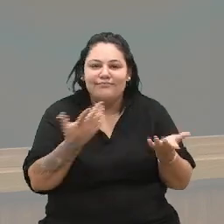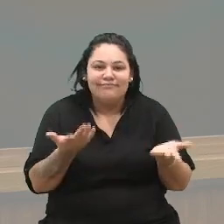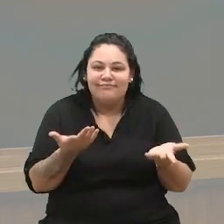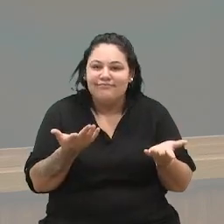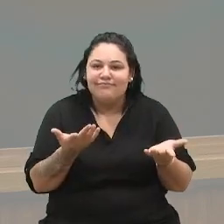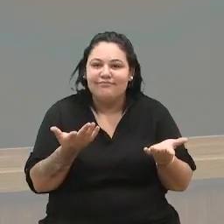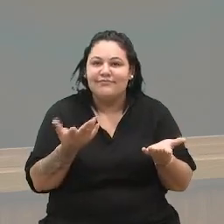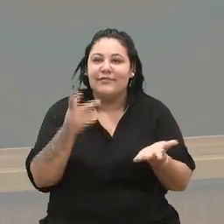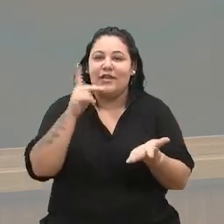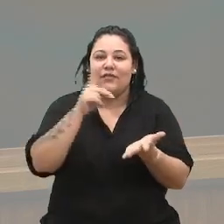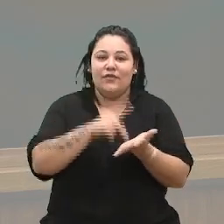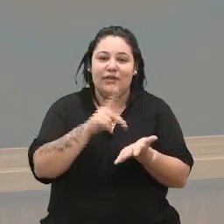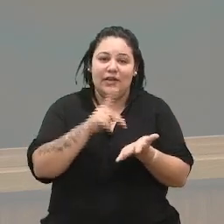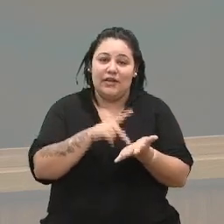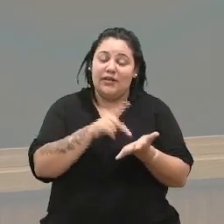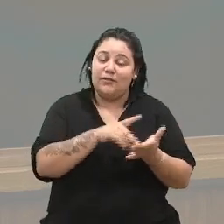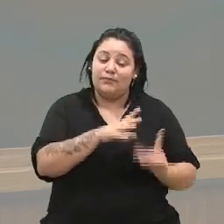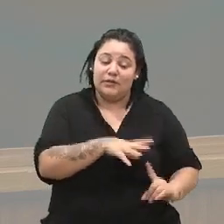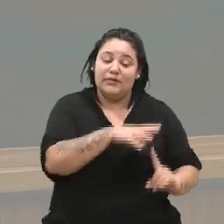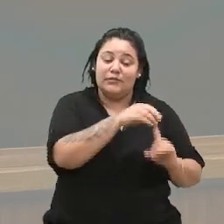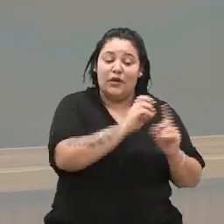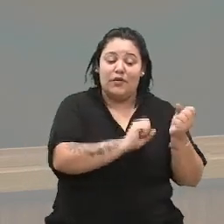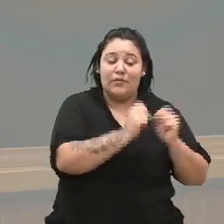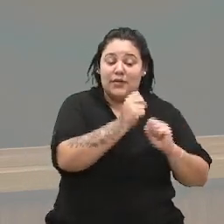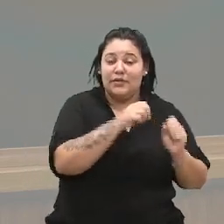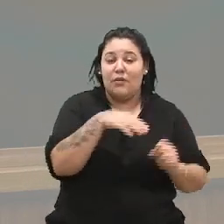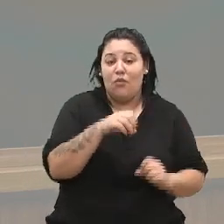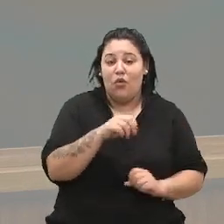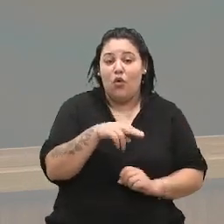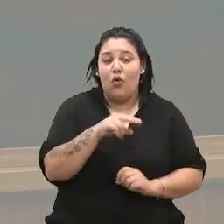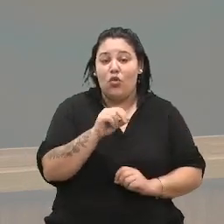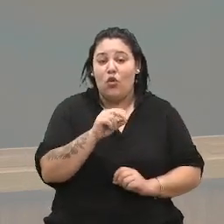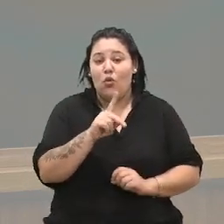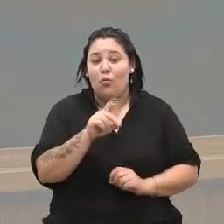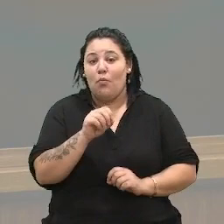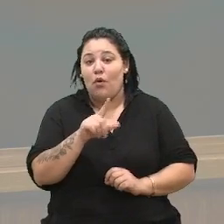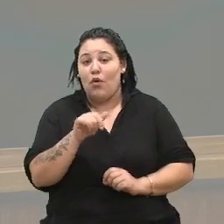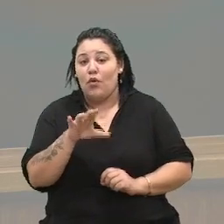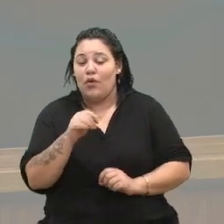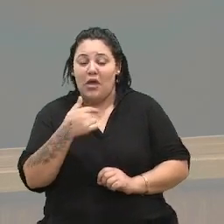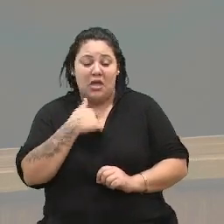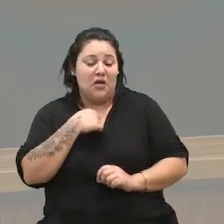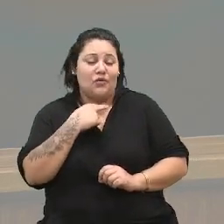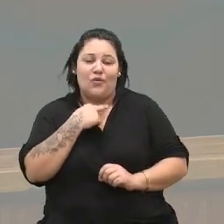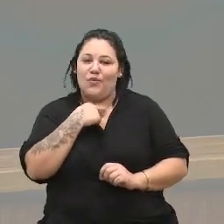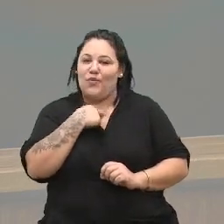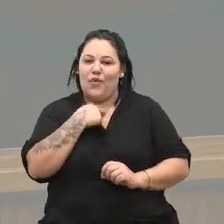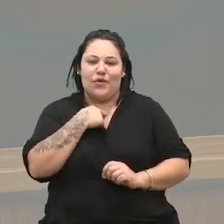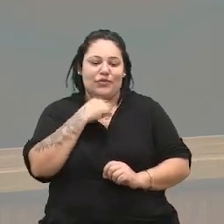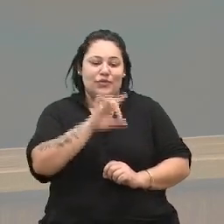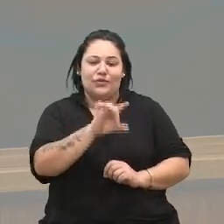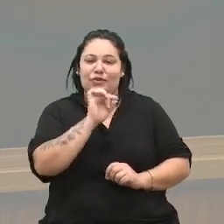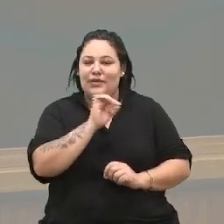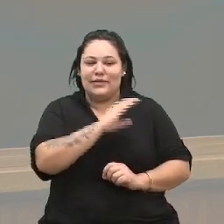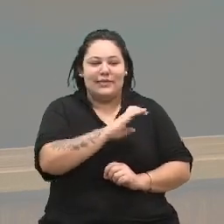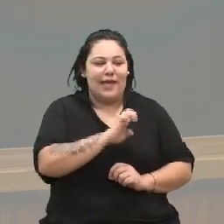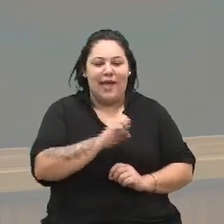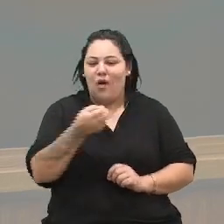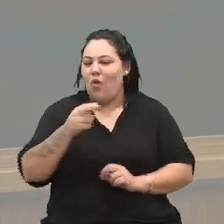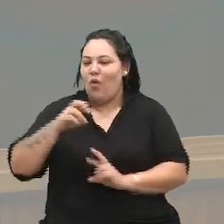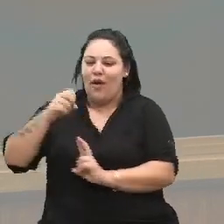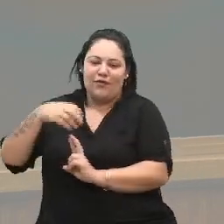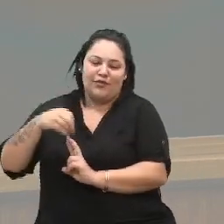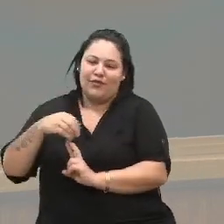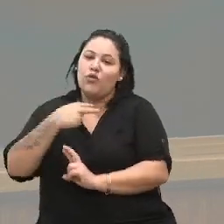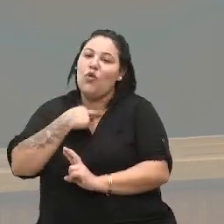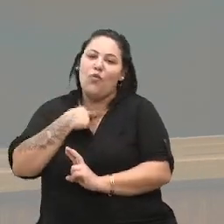um verdadeiro monopólio, porque o consumidor não pode escolher se ele quer a RGE ou se ele não quer, ou se ele quer a CE Equatorial ou se ele não quer.